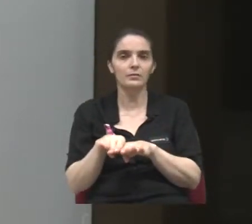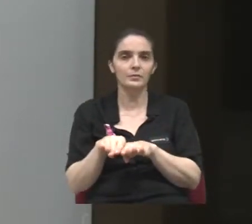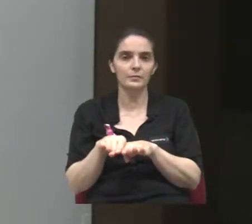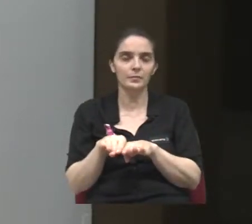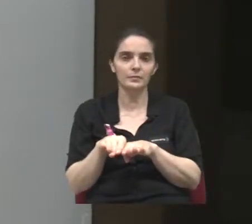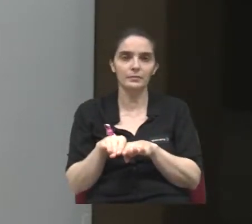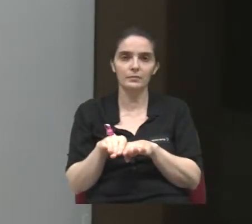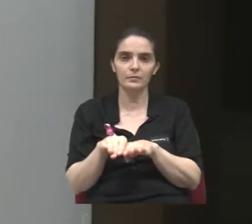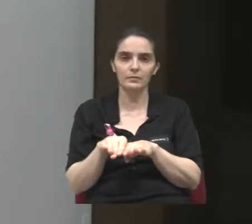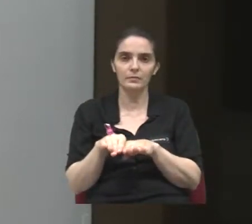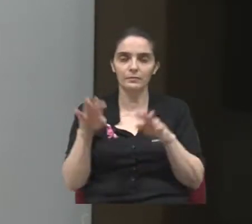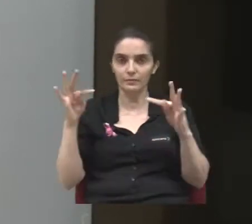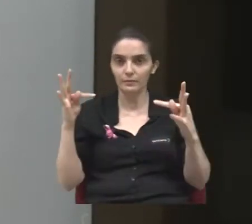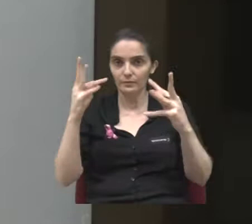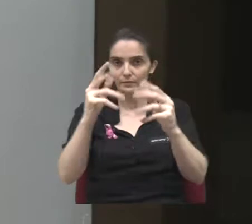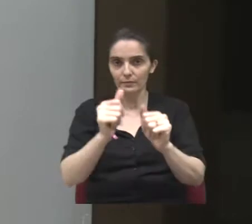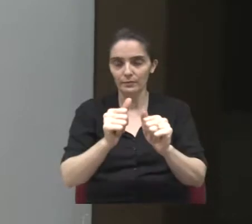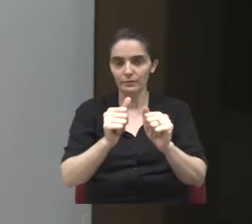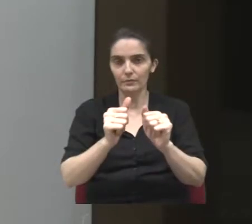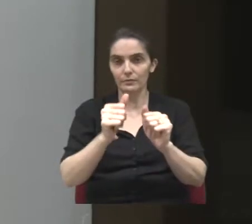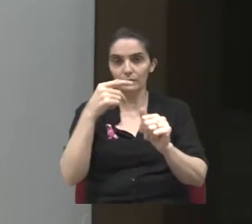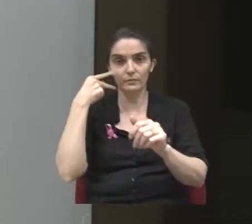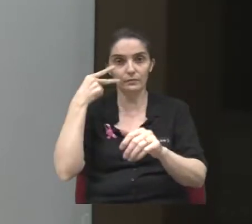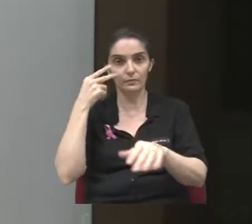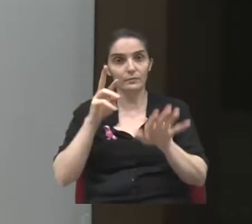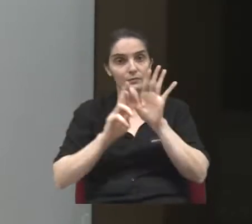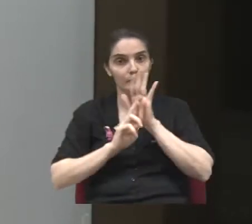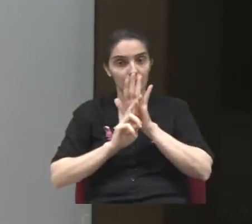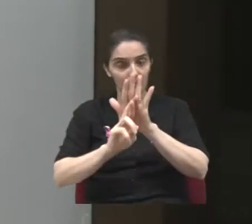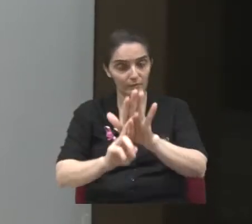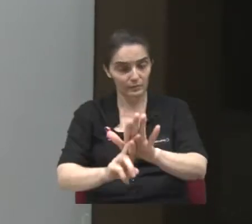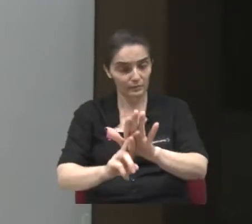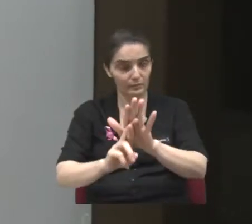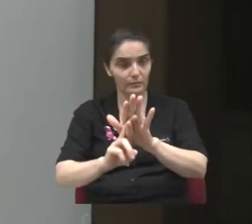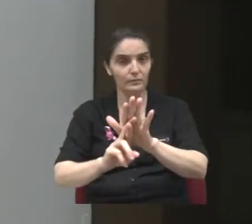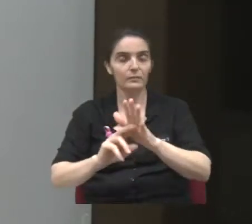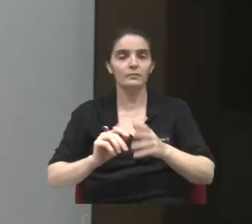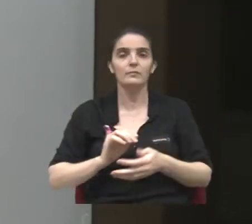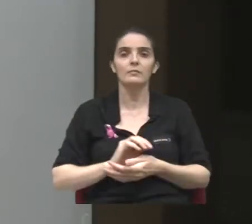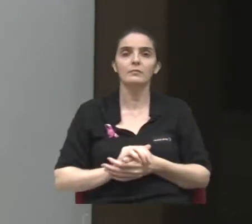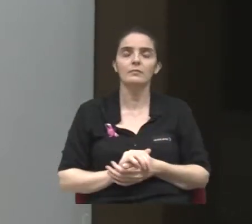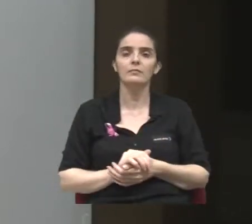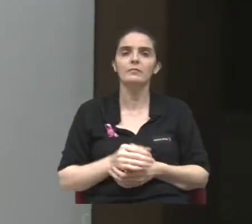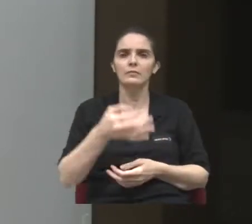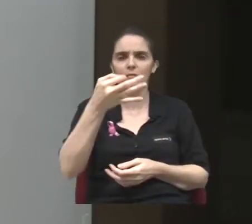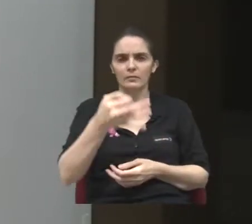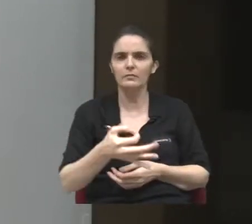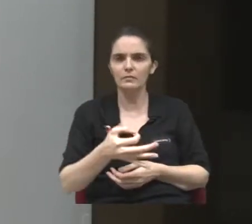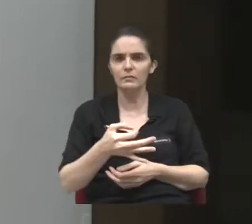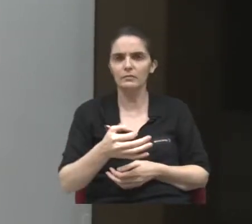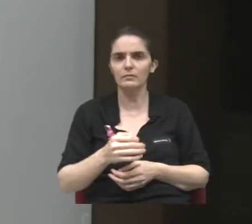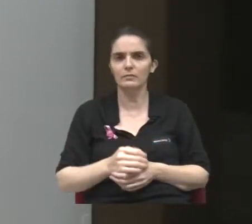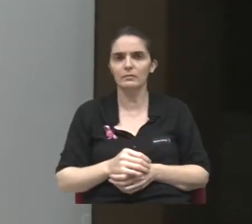todos representamos aqui na comissão, todos os vereadores, e tenho certeza, com a força de todos,